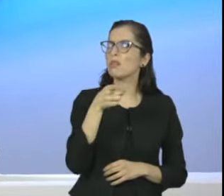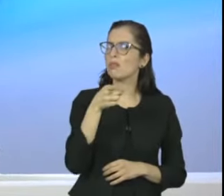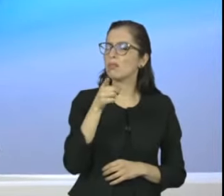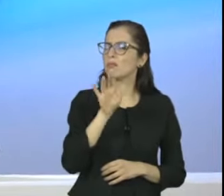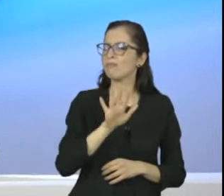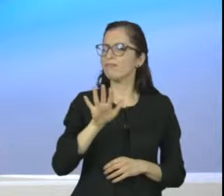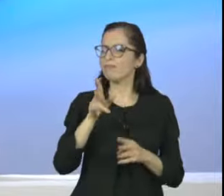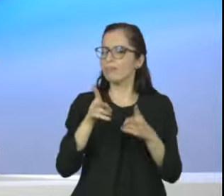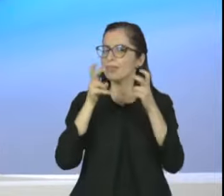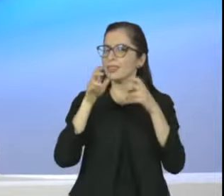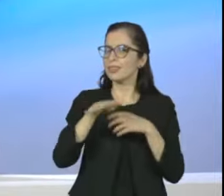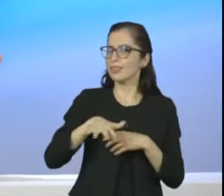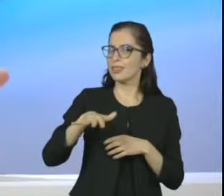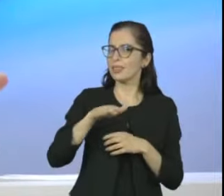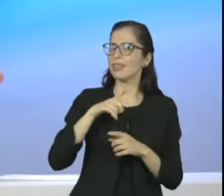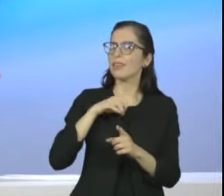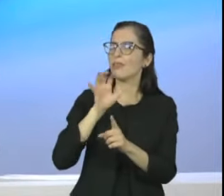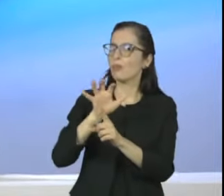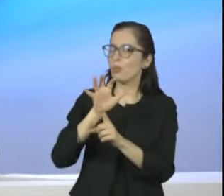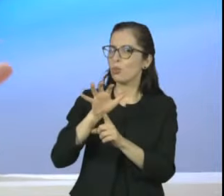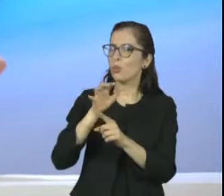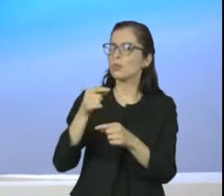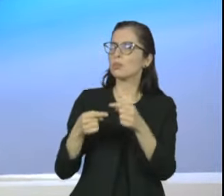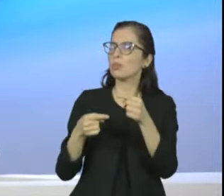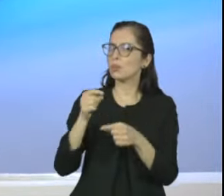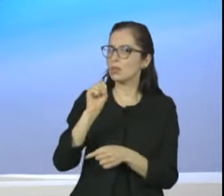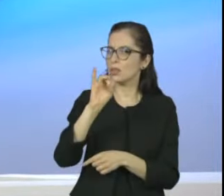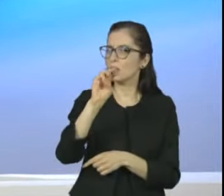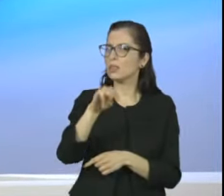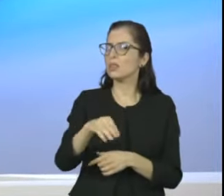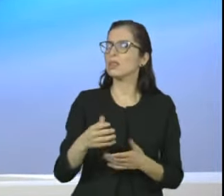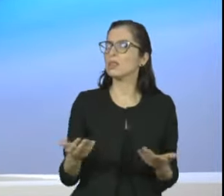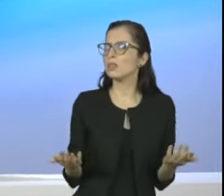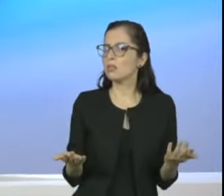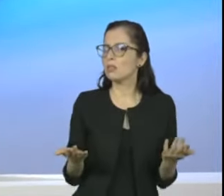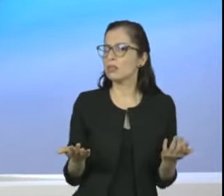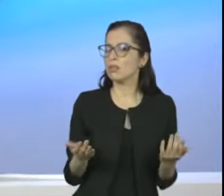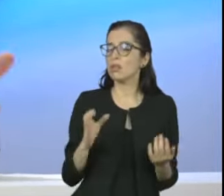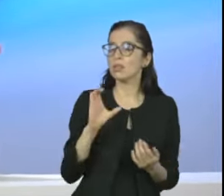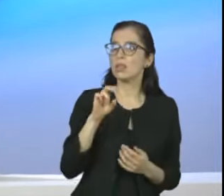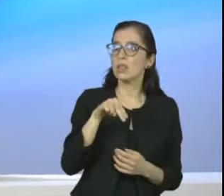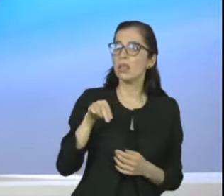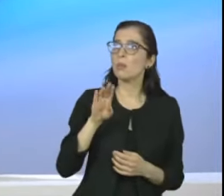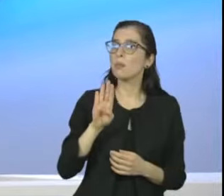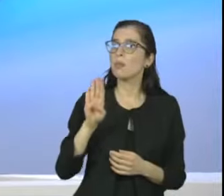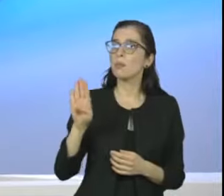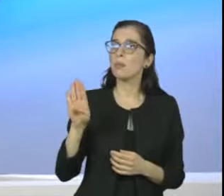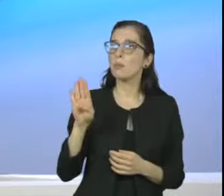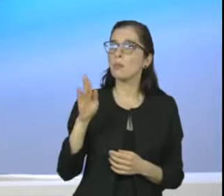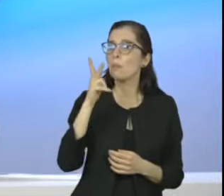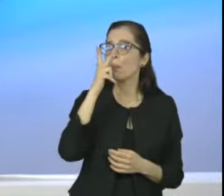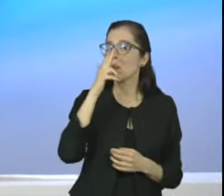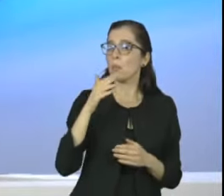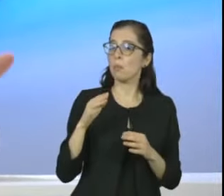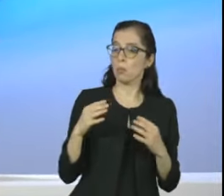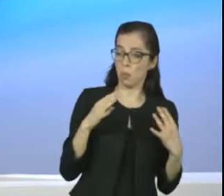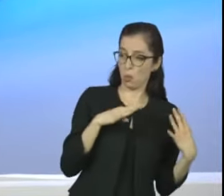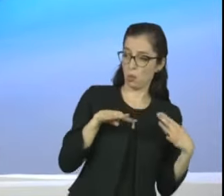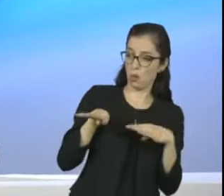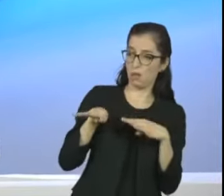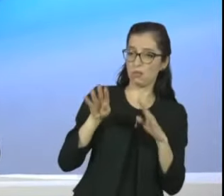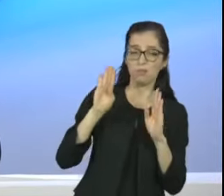interpretação e acaba enfraquecendo a voz da CNBB nesse debate justamente por se misturar com uma instrumentalização